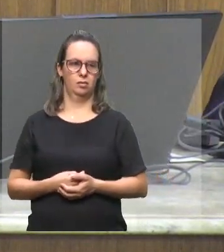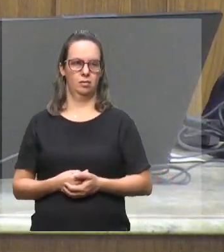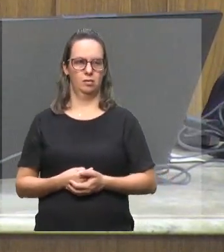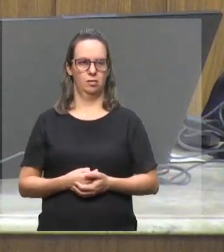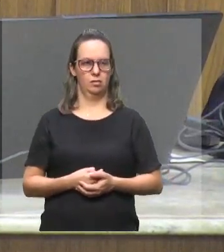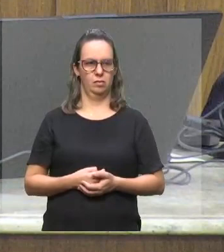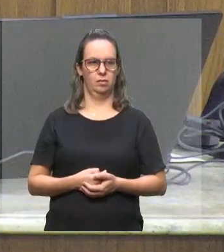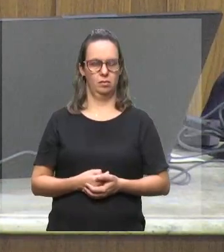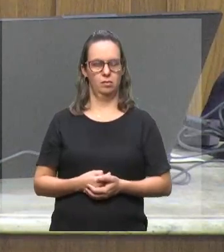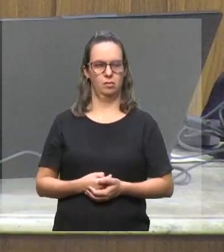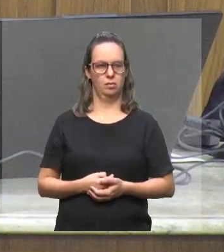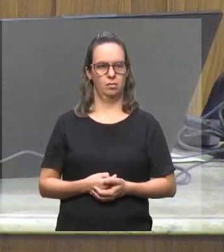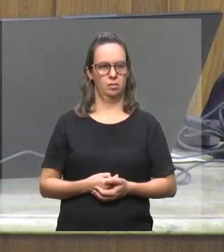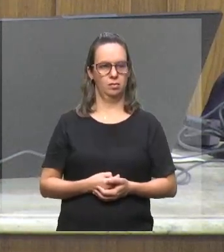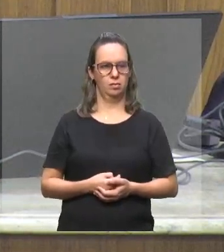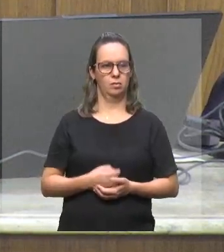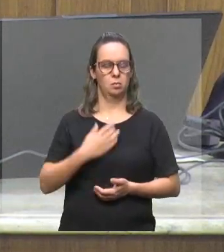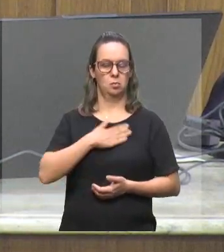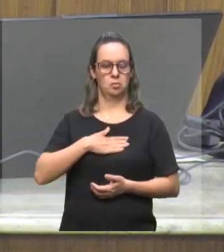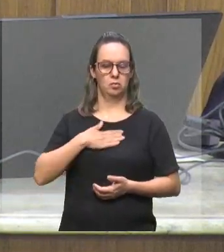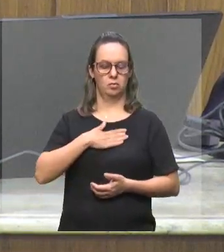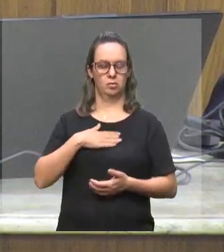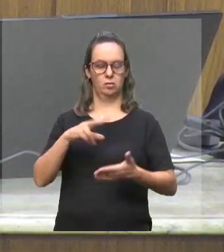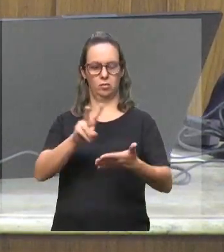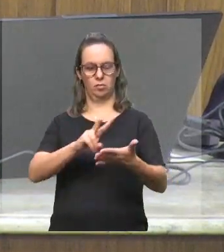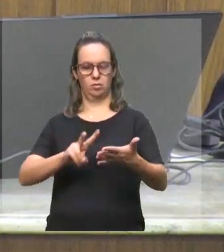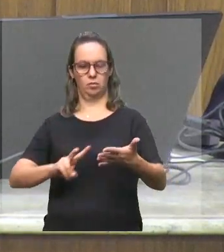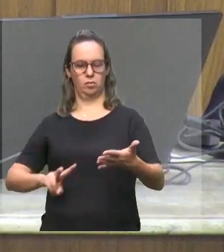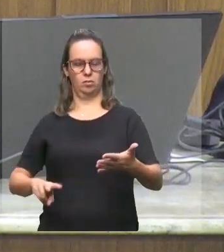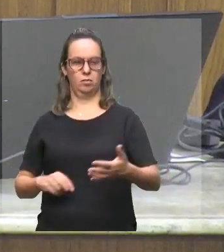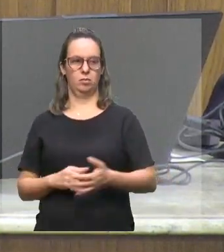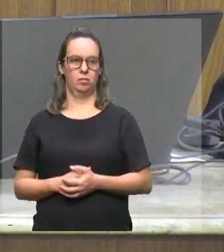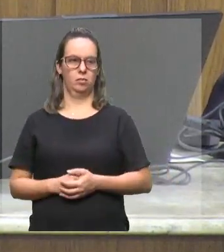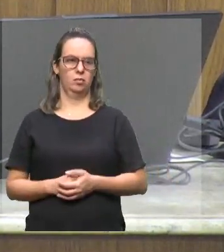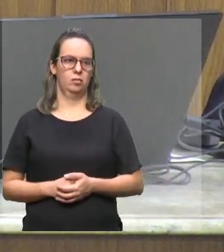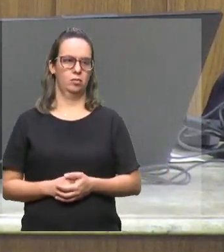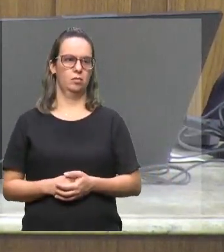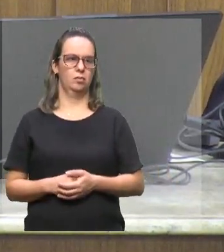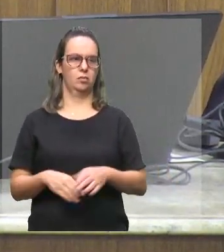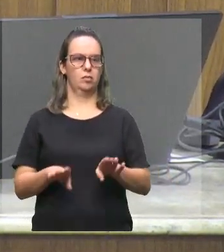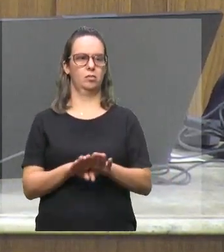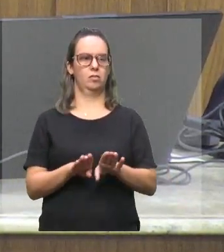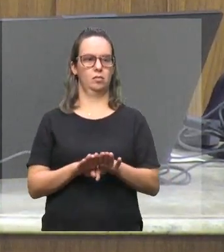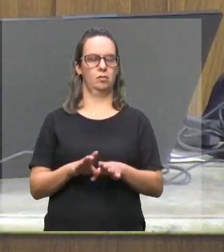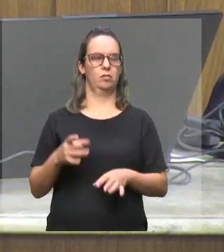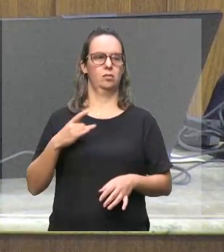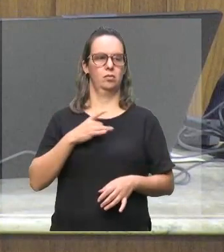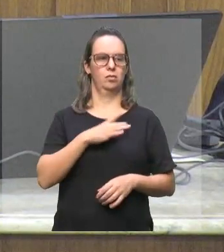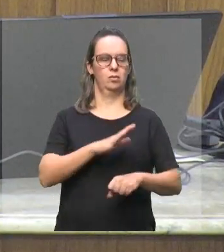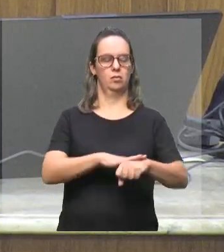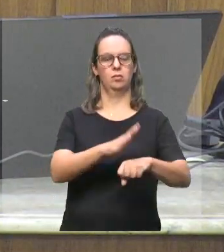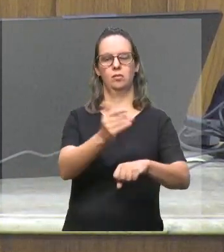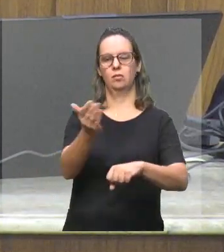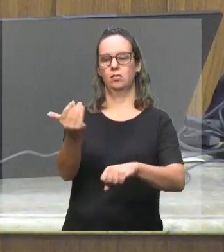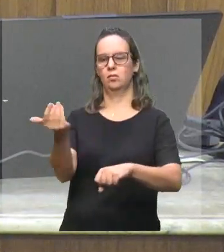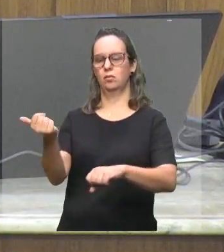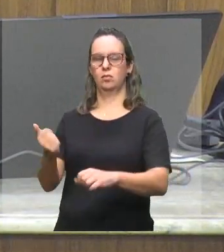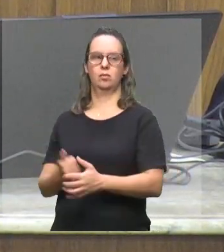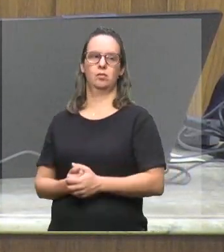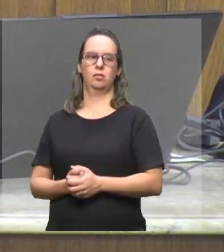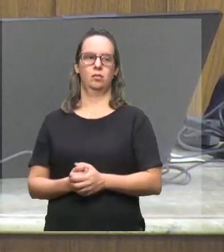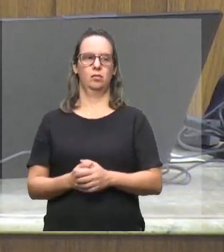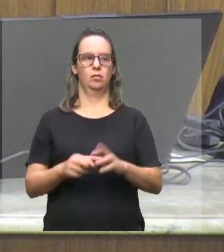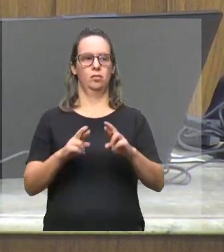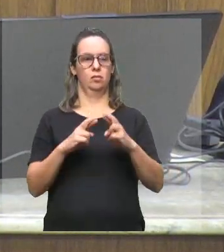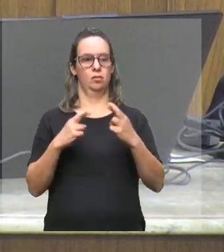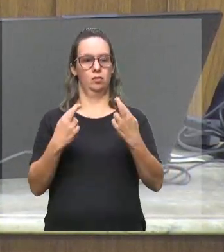a oportunidade de dar uma olhadinha no abaixo-assinado, e também o Sim de Saúde convida para um ato em frente ao